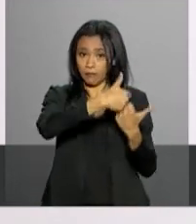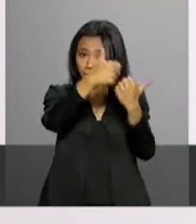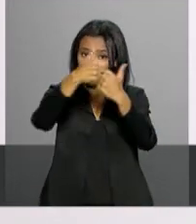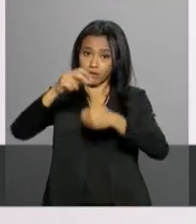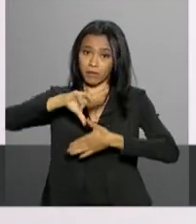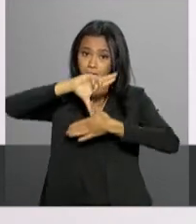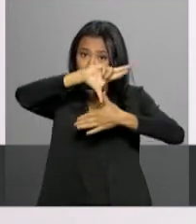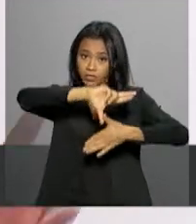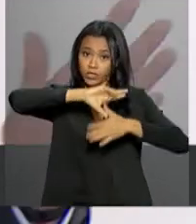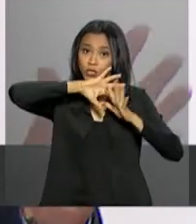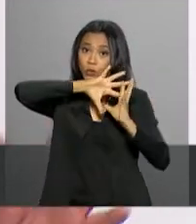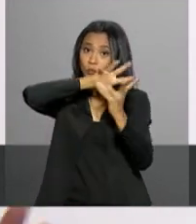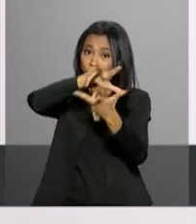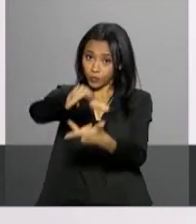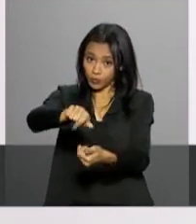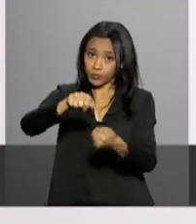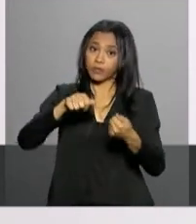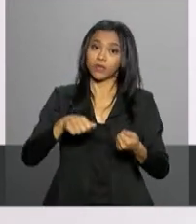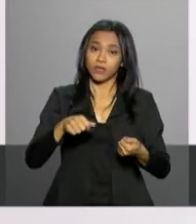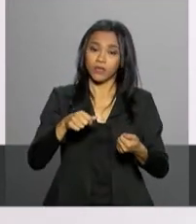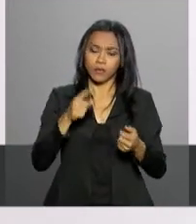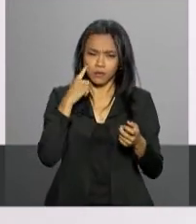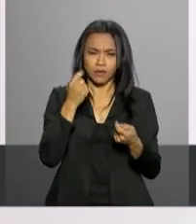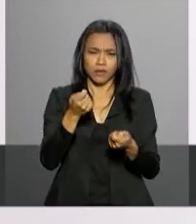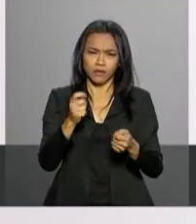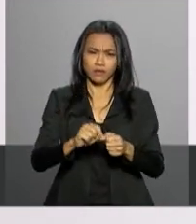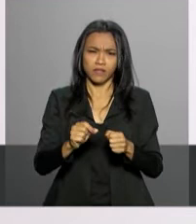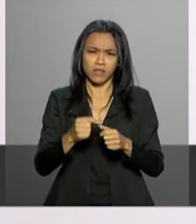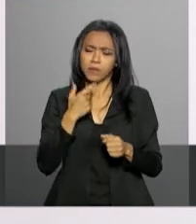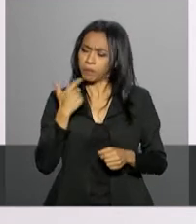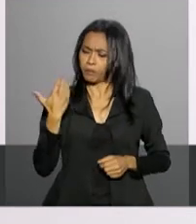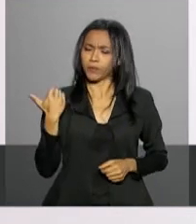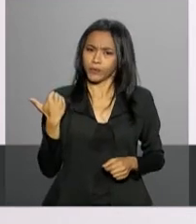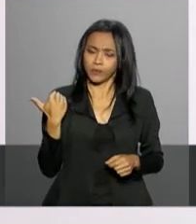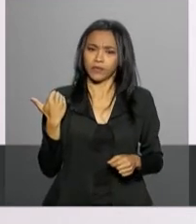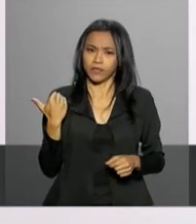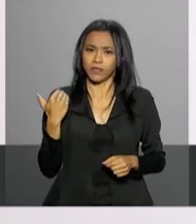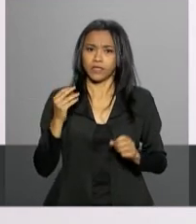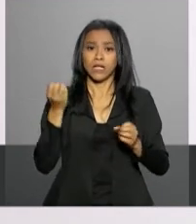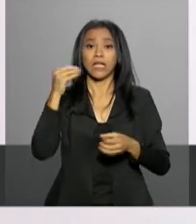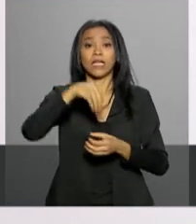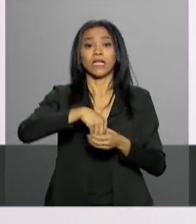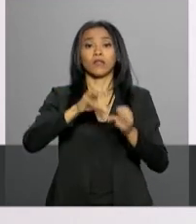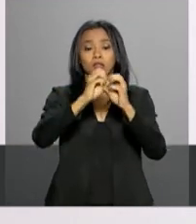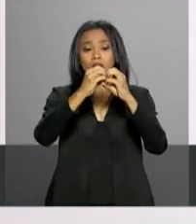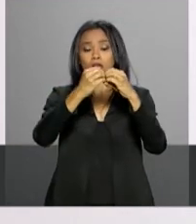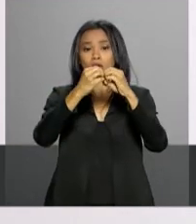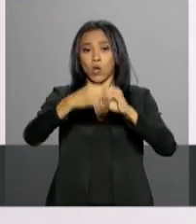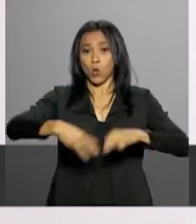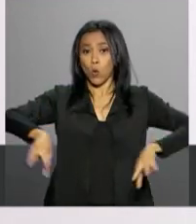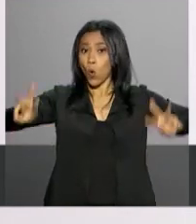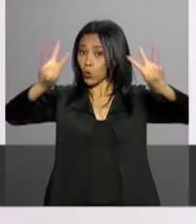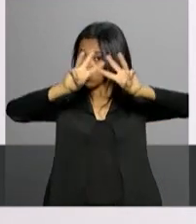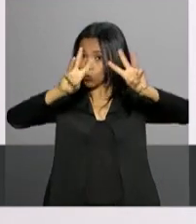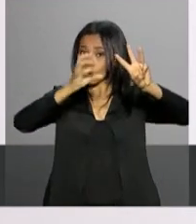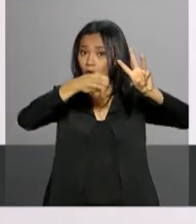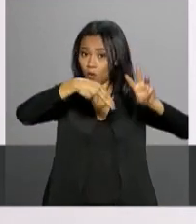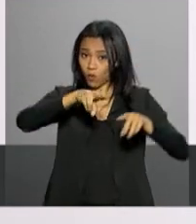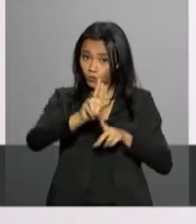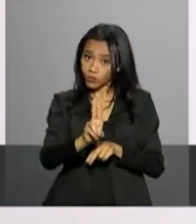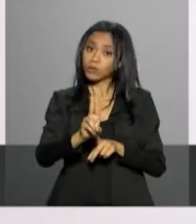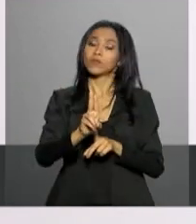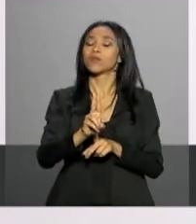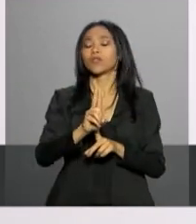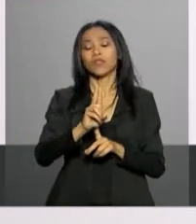todo como tentei fazê lo há poucos dias é na onu revemos que o brasil realmente